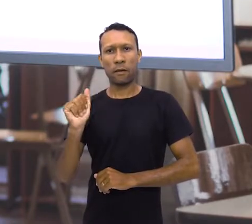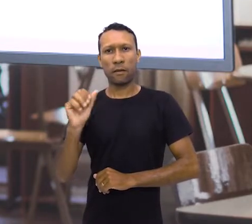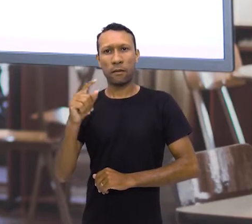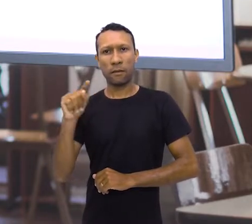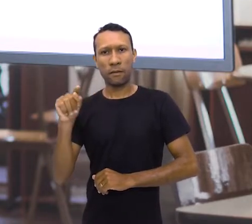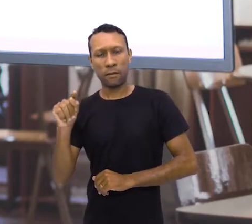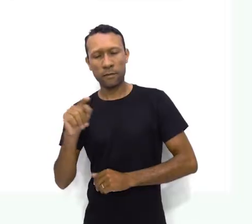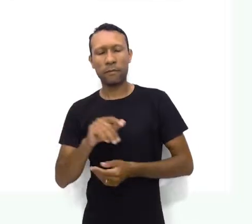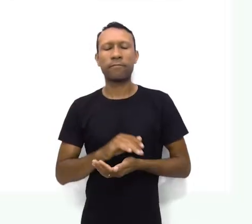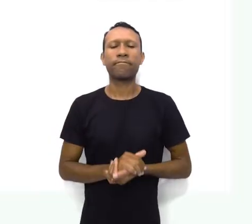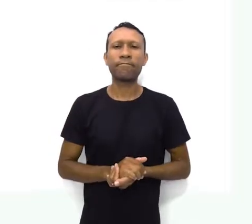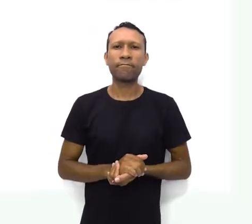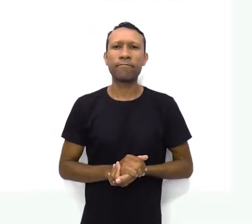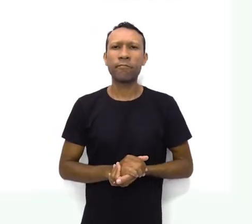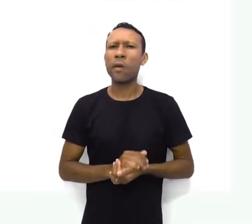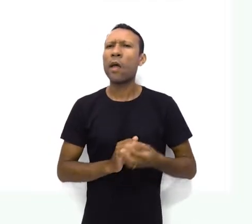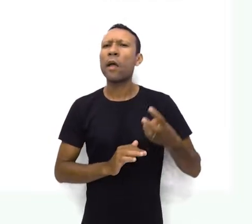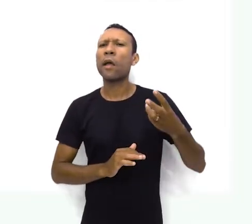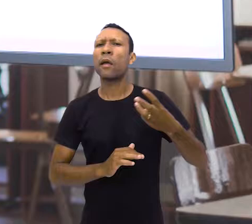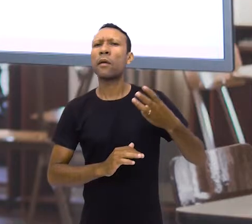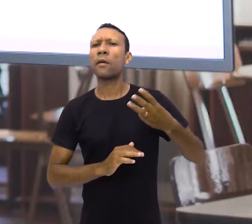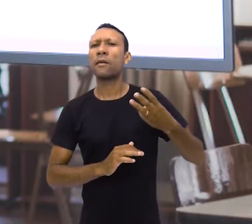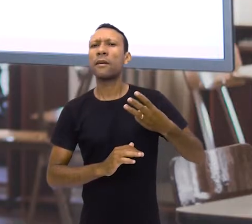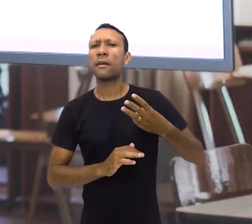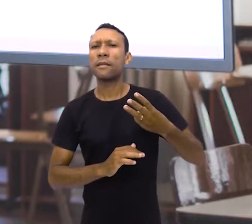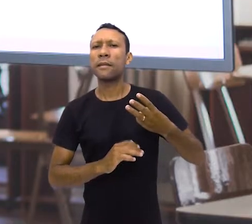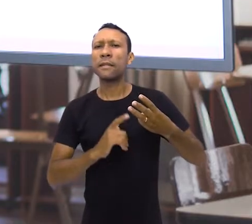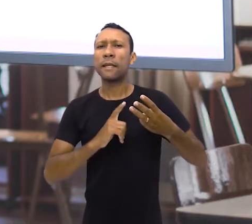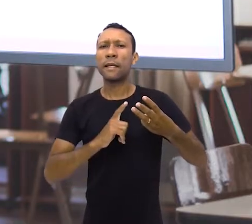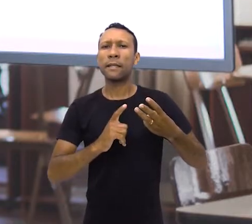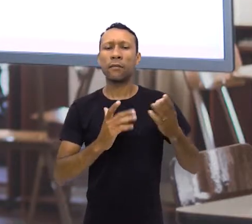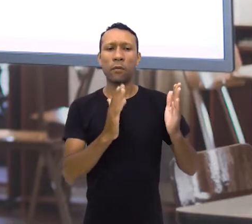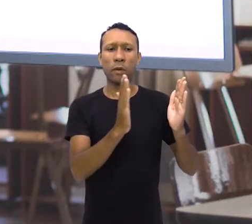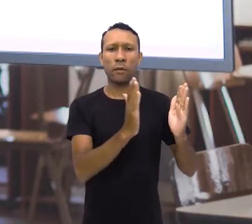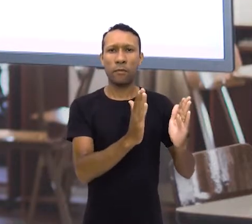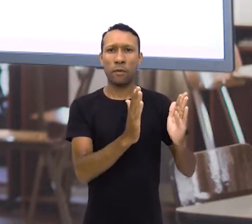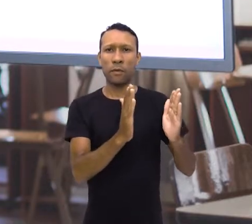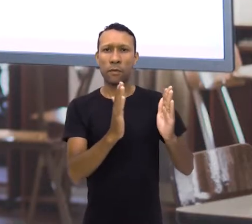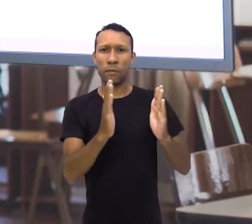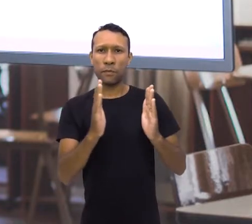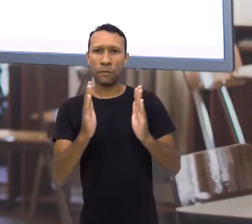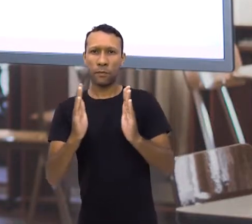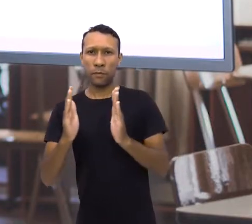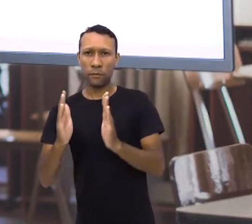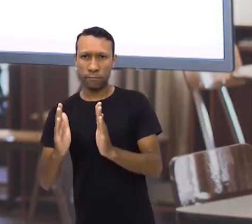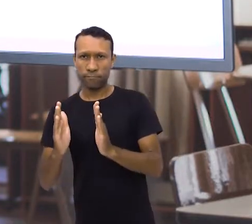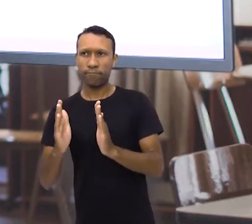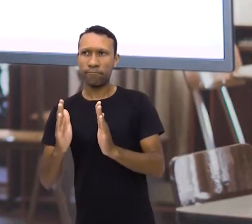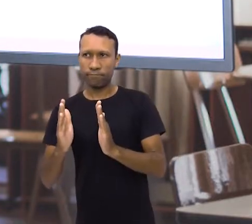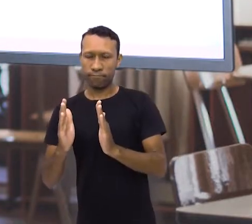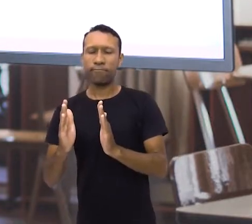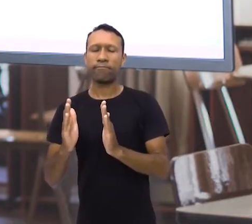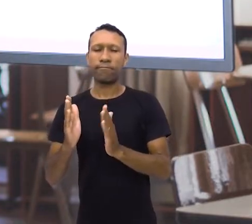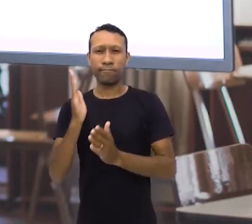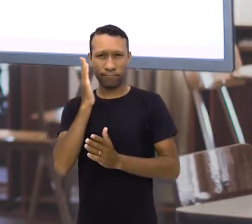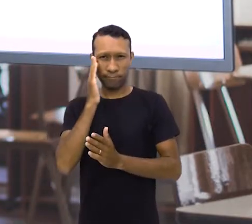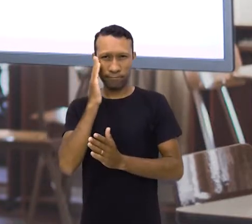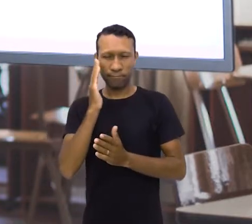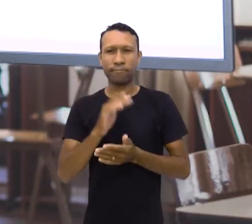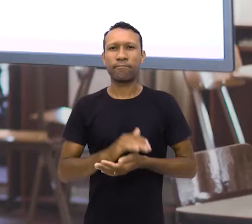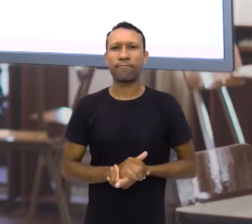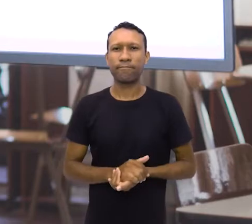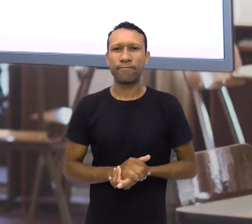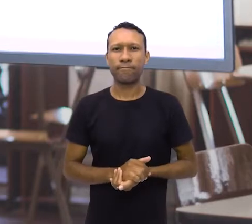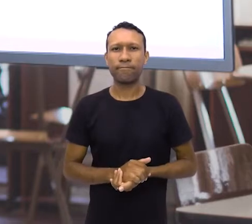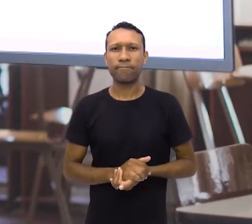3, uma transformação de translação, um deslocamento. Eu desloquei a figura da mesma forma para outra